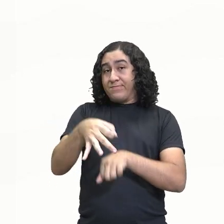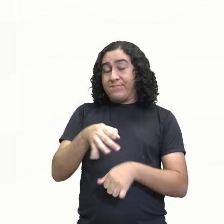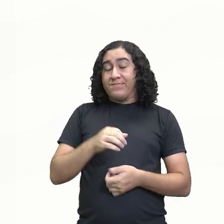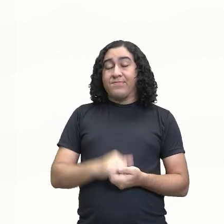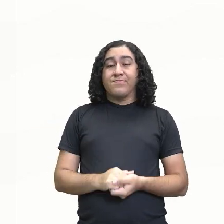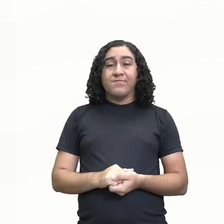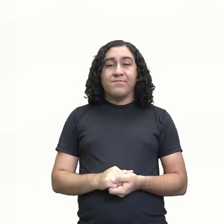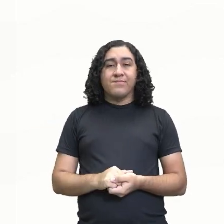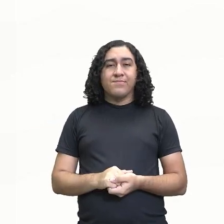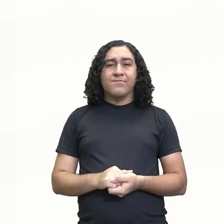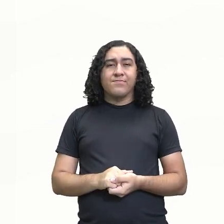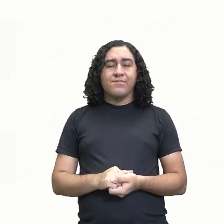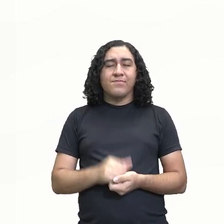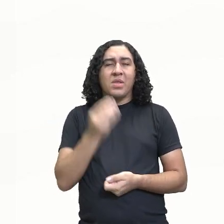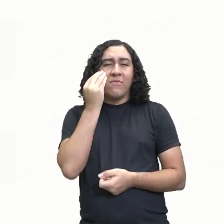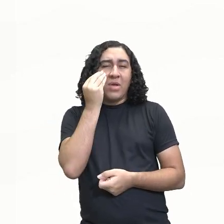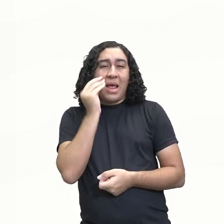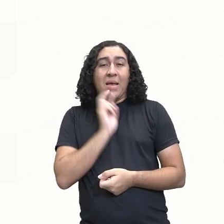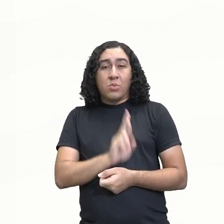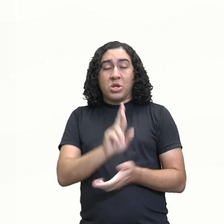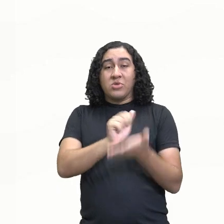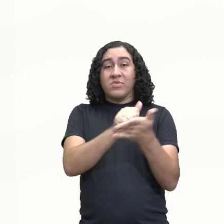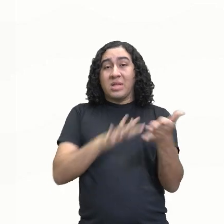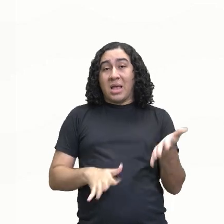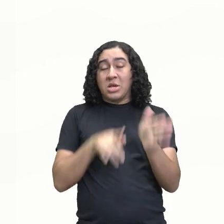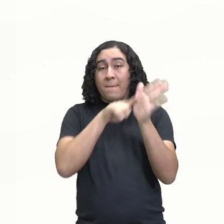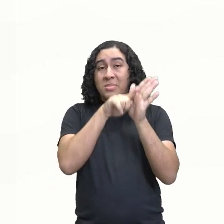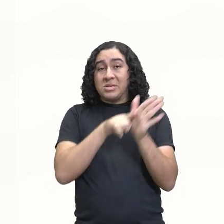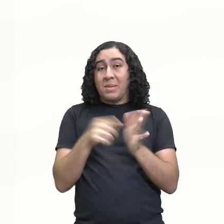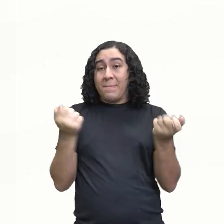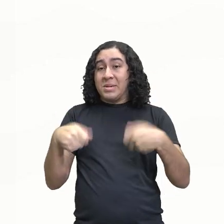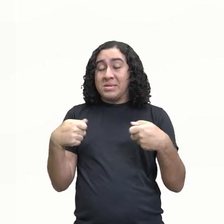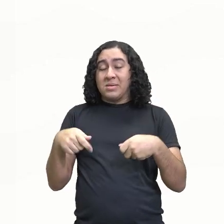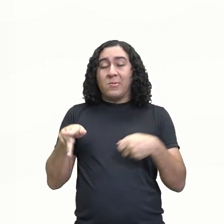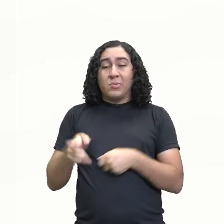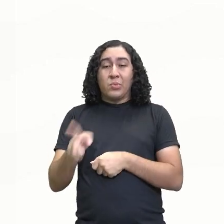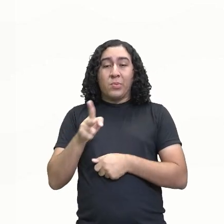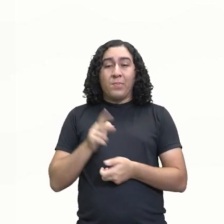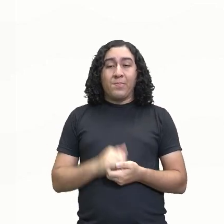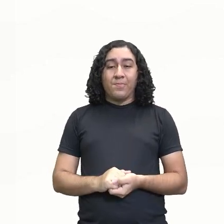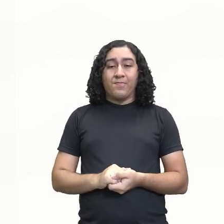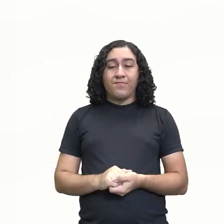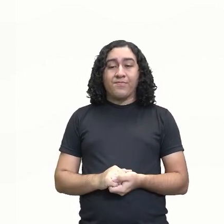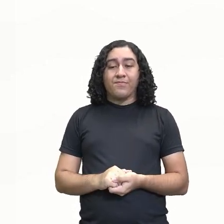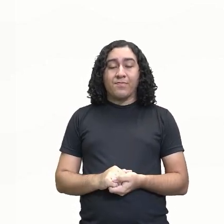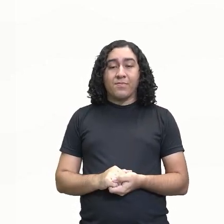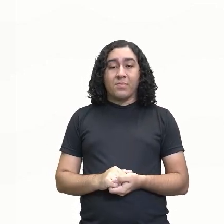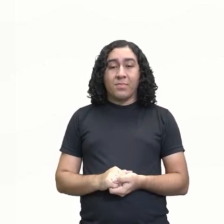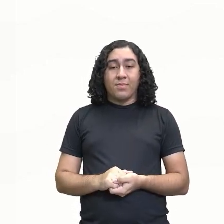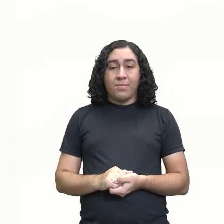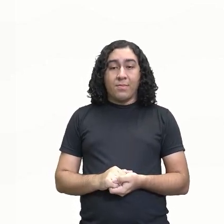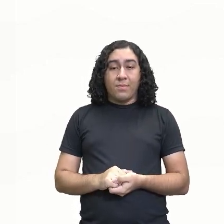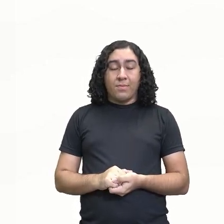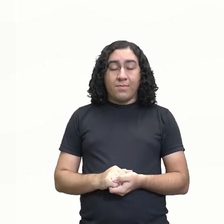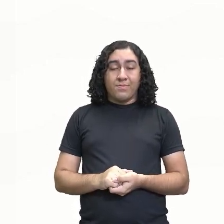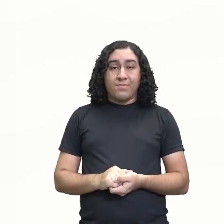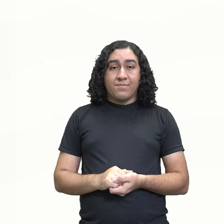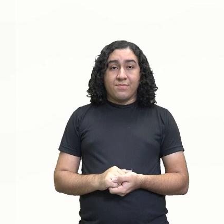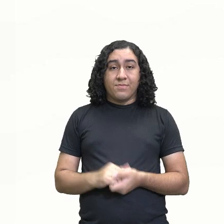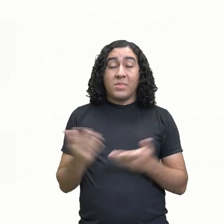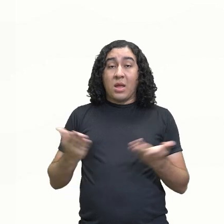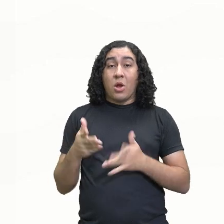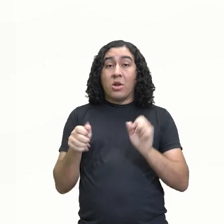descobrir ali o que nós precisamos pesquisar mais um pouco e vamos então construir aí o